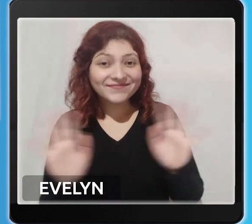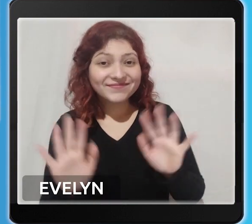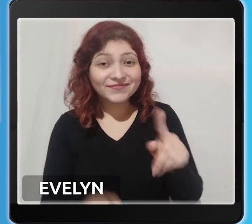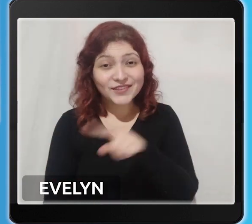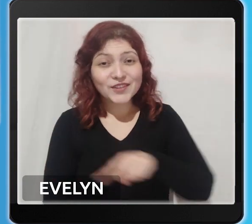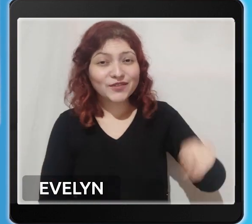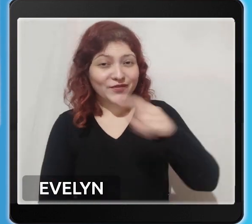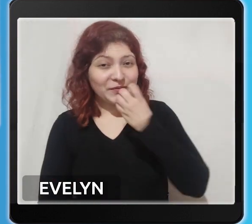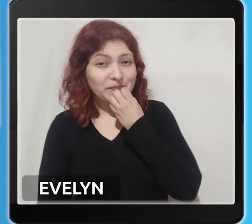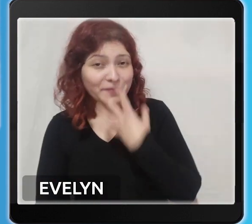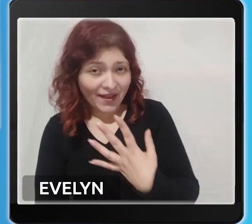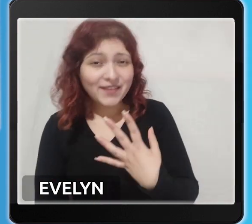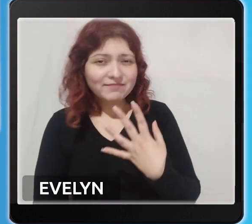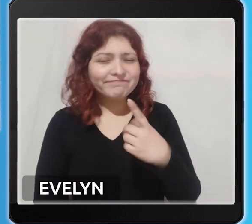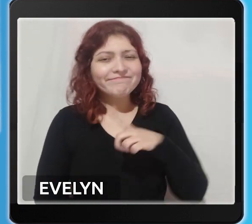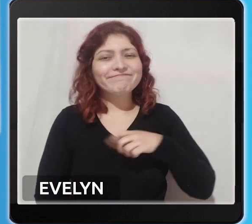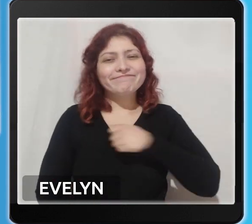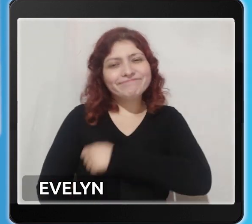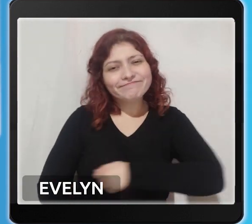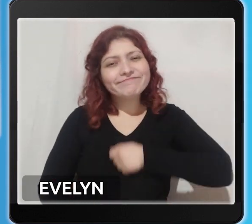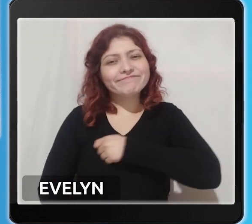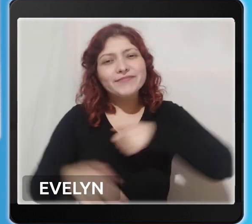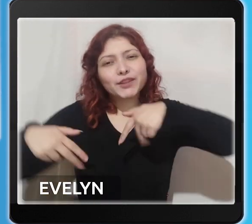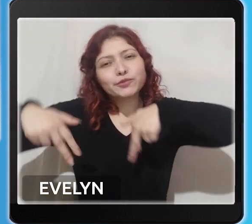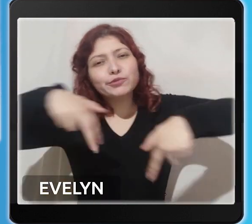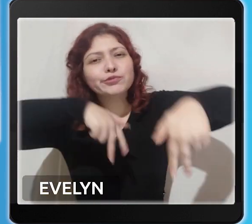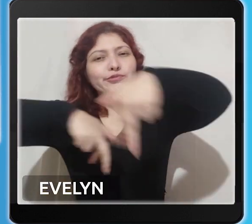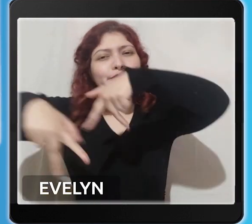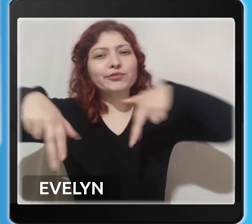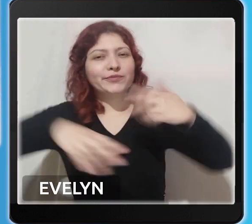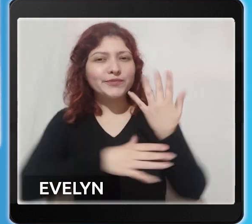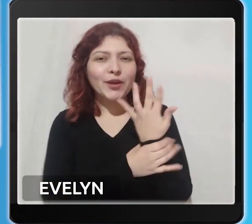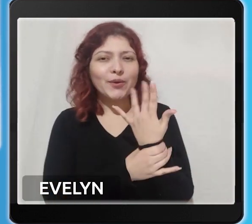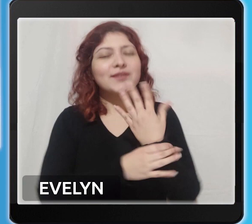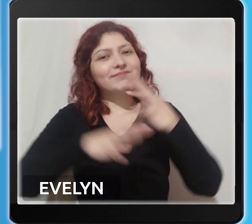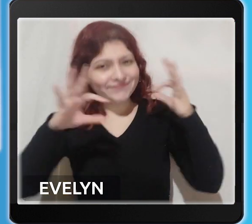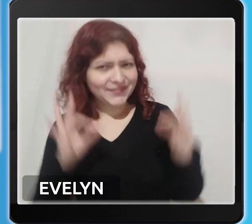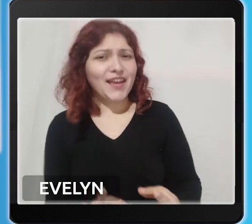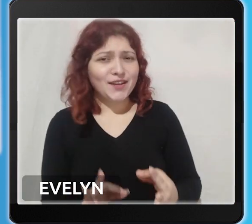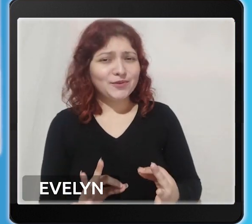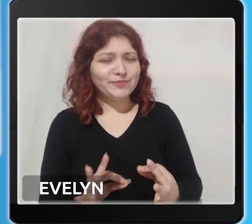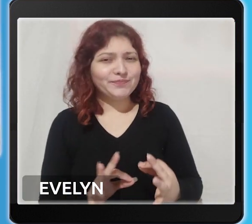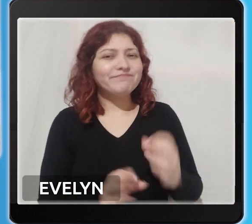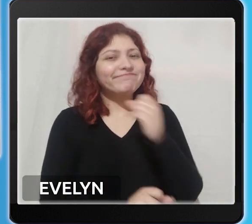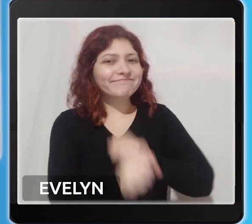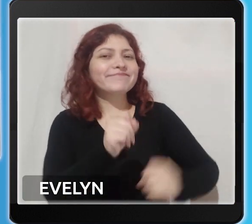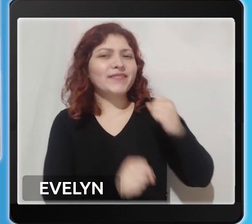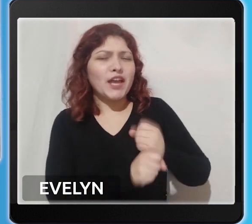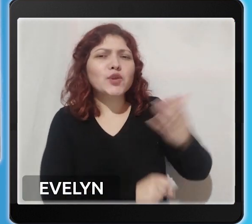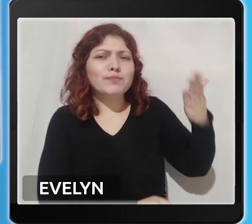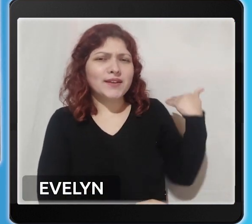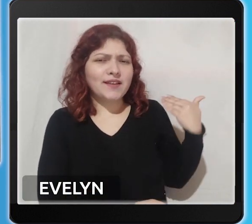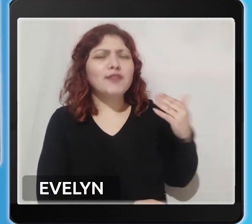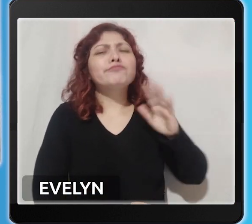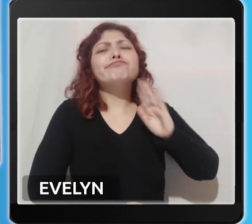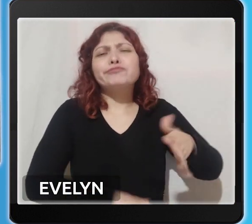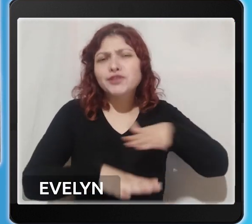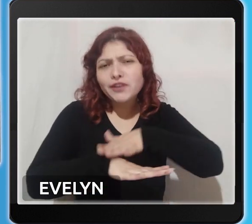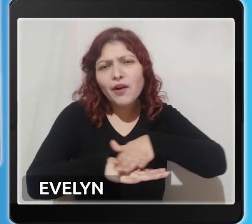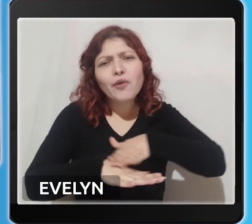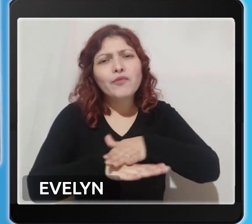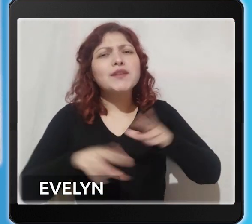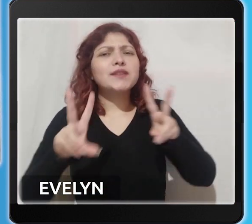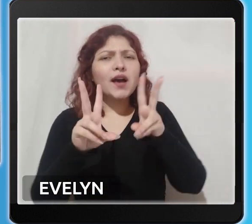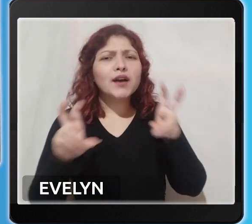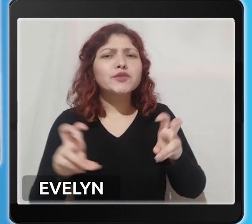Olá pessoal, como vocês estão? Provavelmente com muita saudade de circular pelos campos, né? Um ano atrás a gente veio conversar